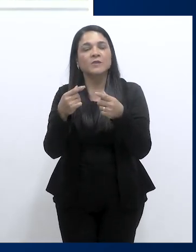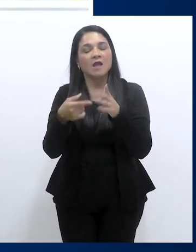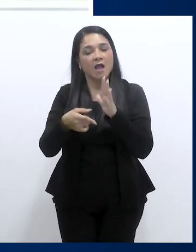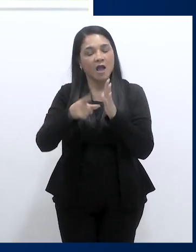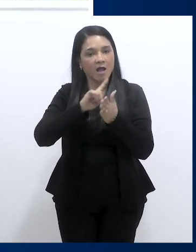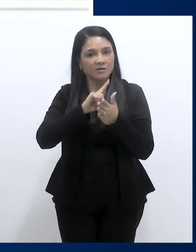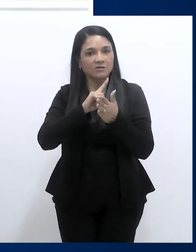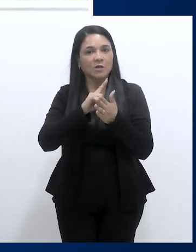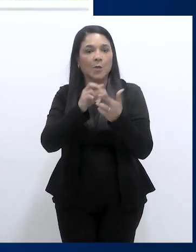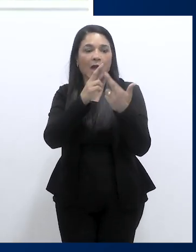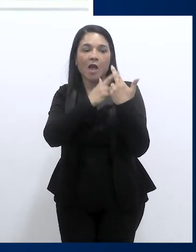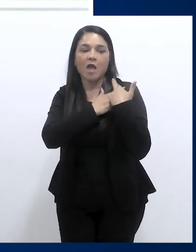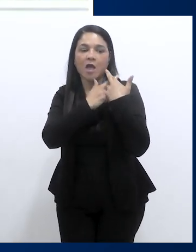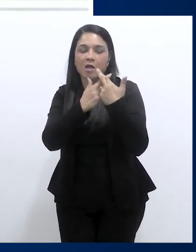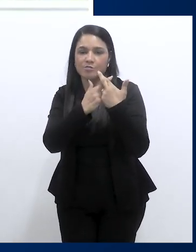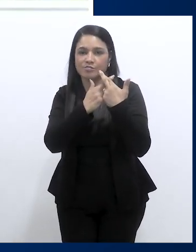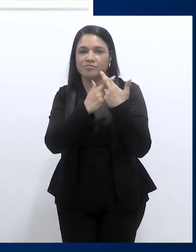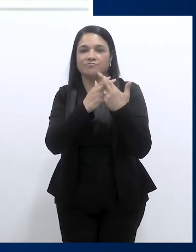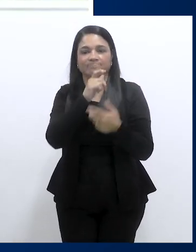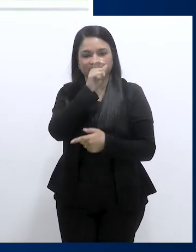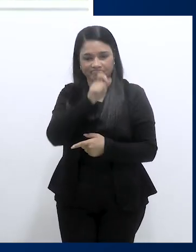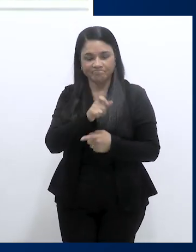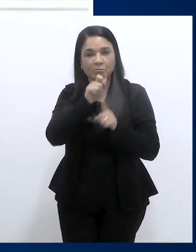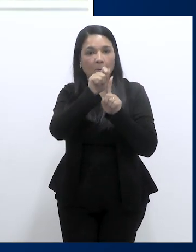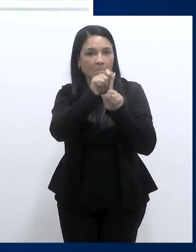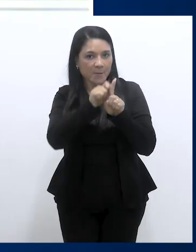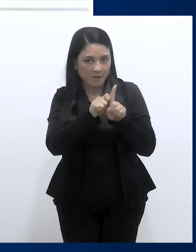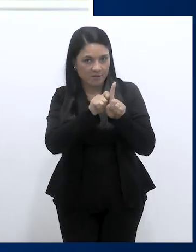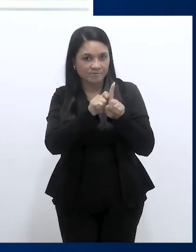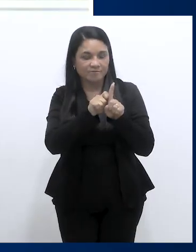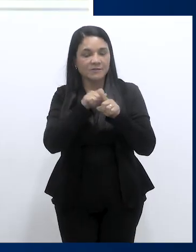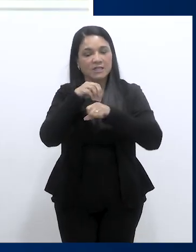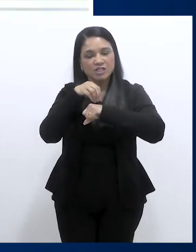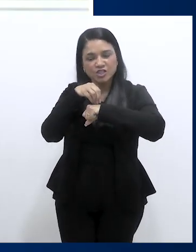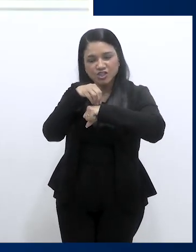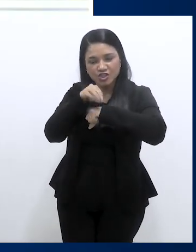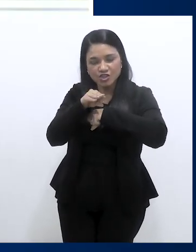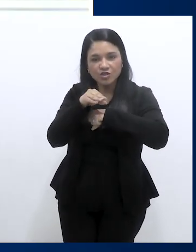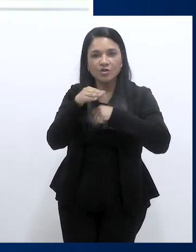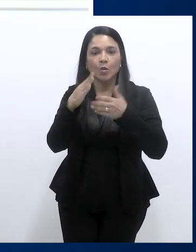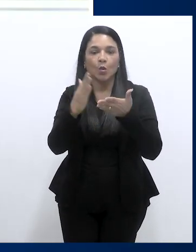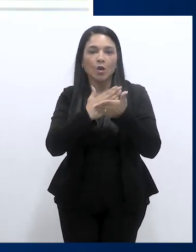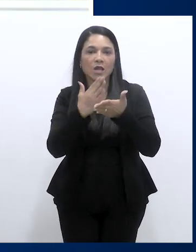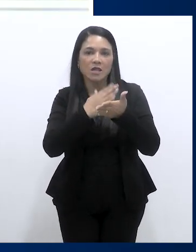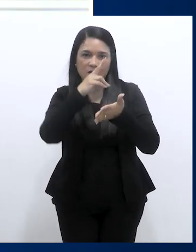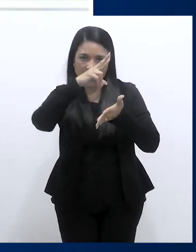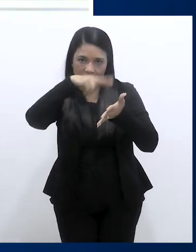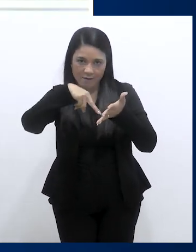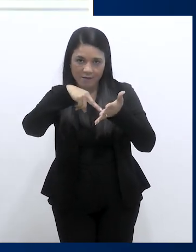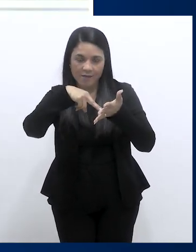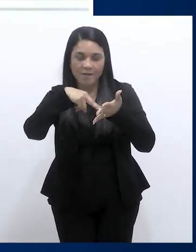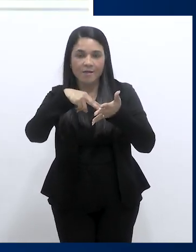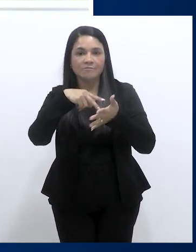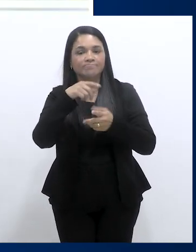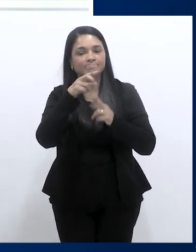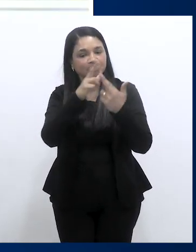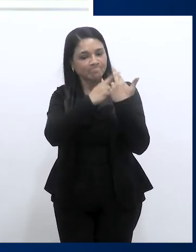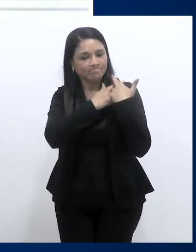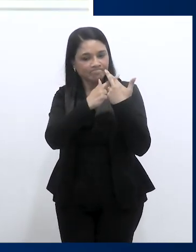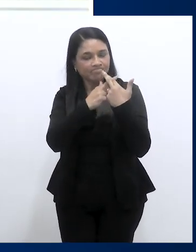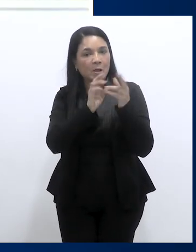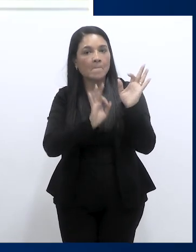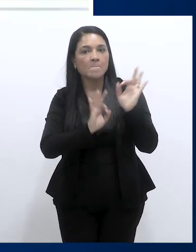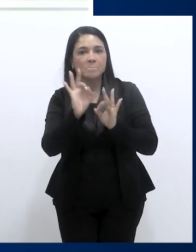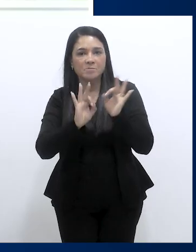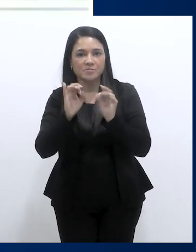uma anfitriã do mês, e essa anfitriã ela vai indicar o livro e ela que vai